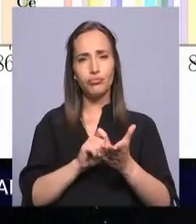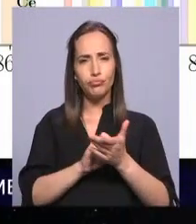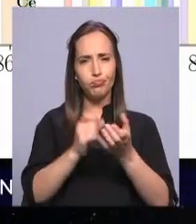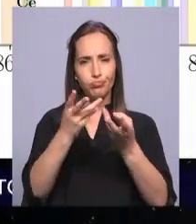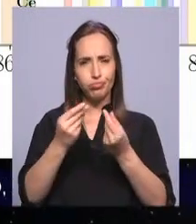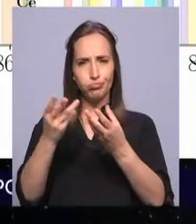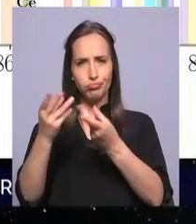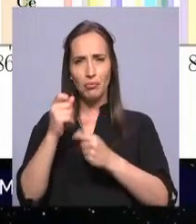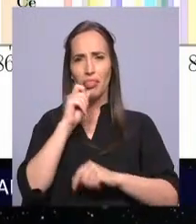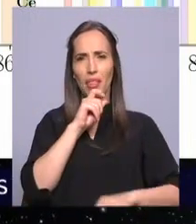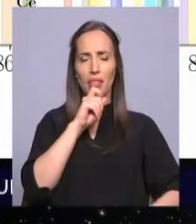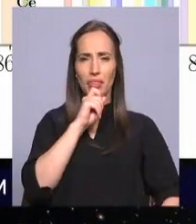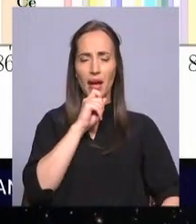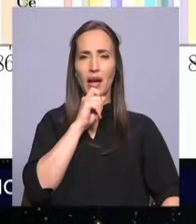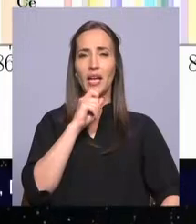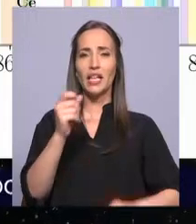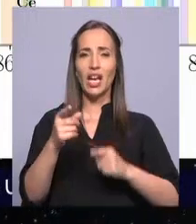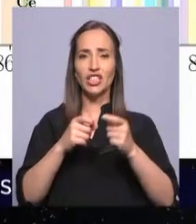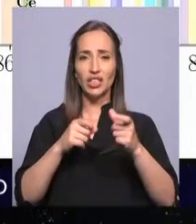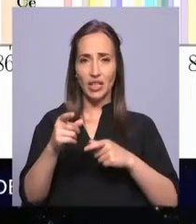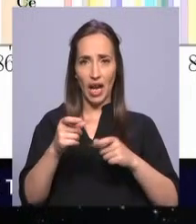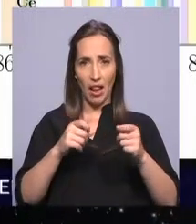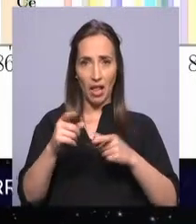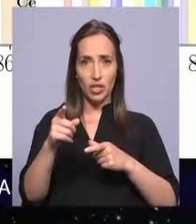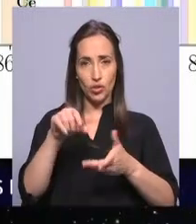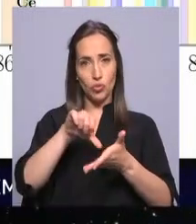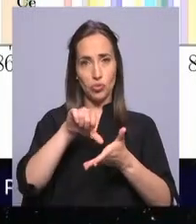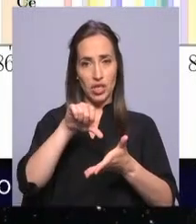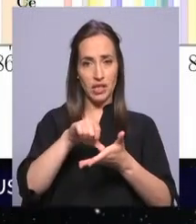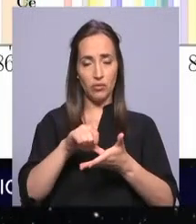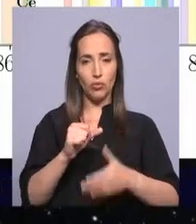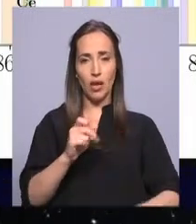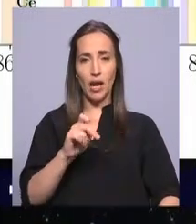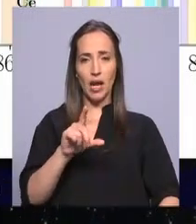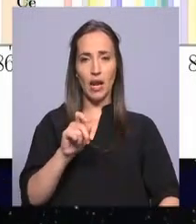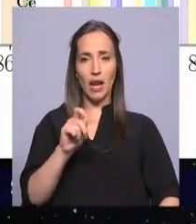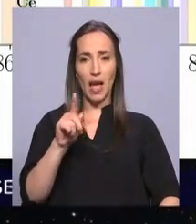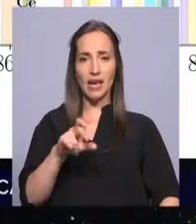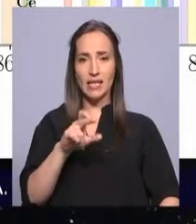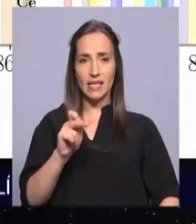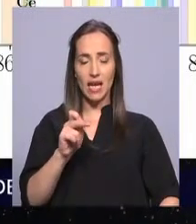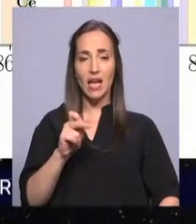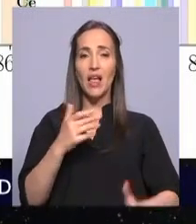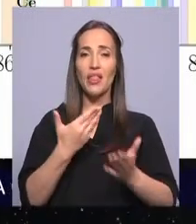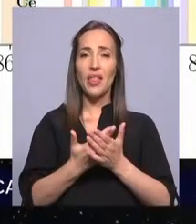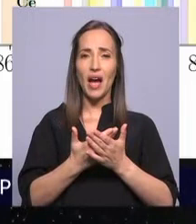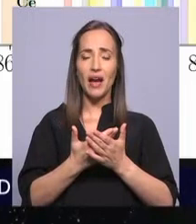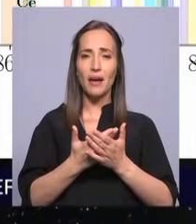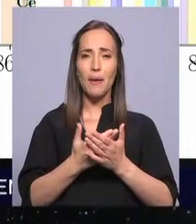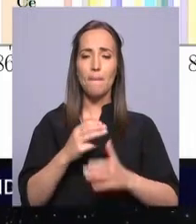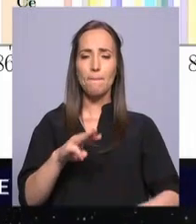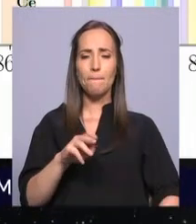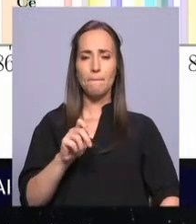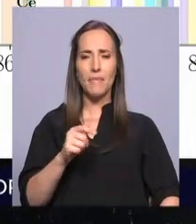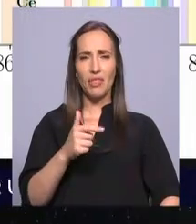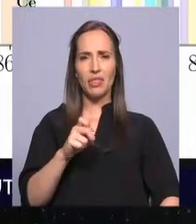que as estrelas que estão no centro da nossa galáxia e no plano da nossa galáxia são aquelas que apresentam o maior número de metais, ou